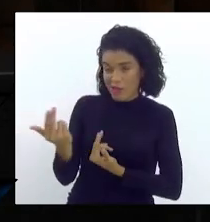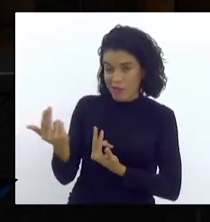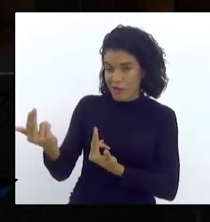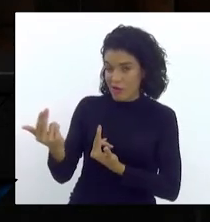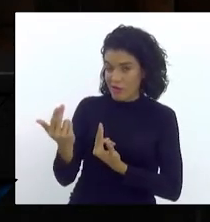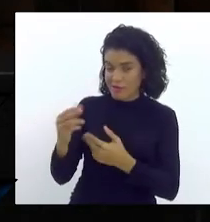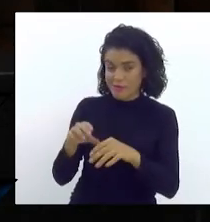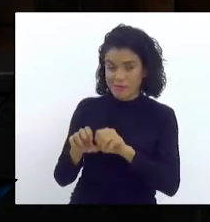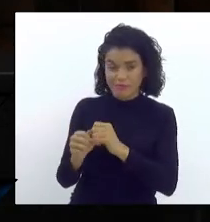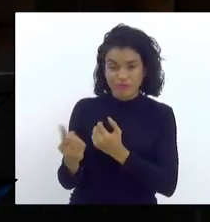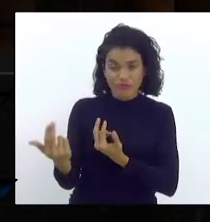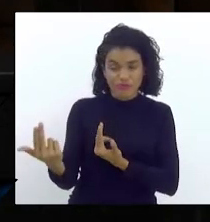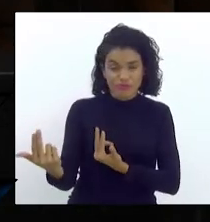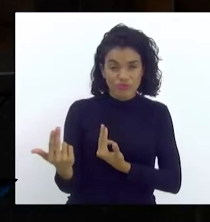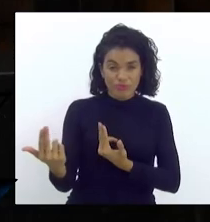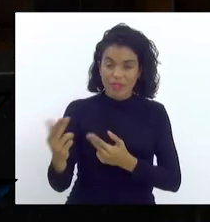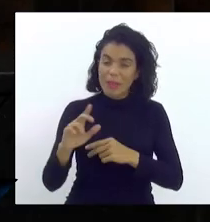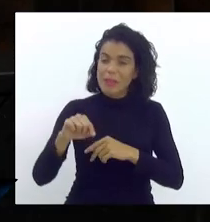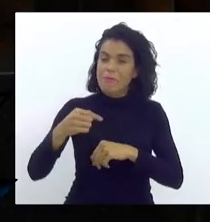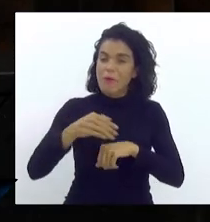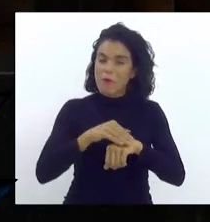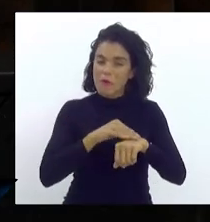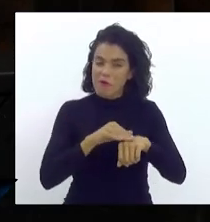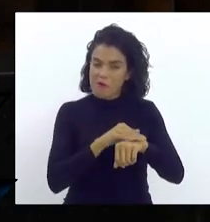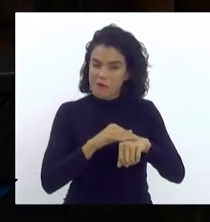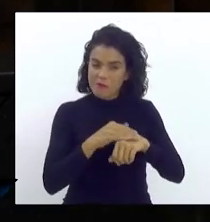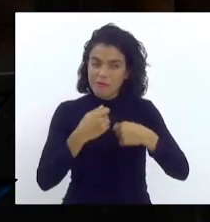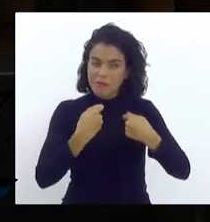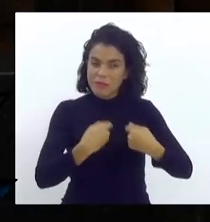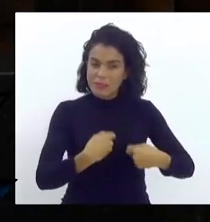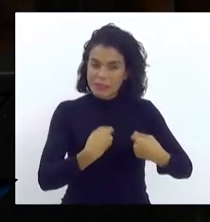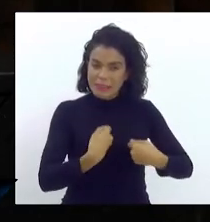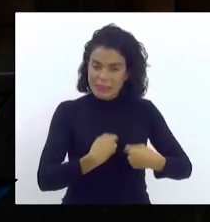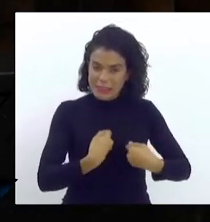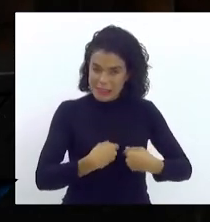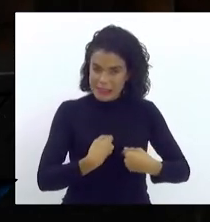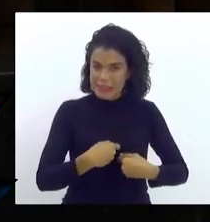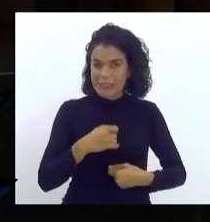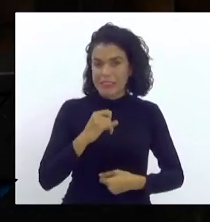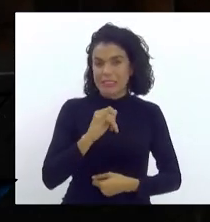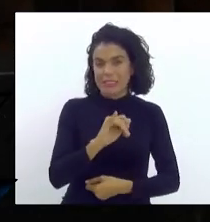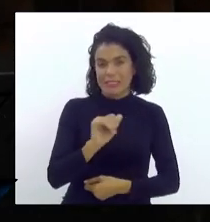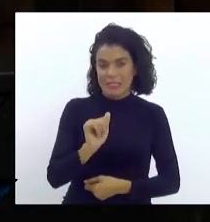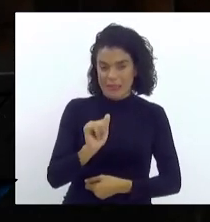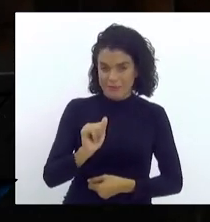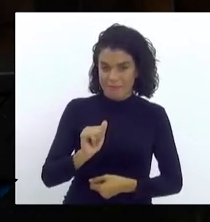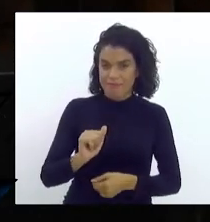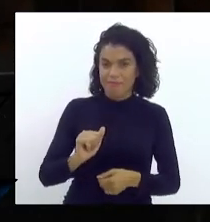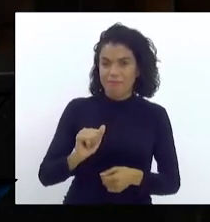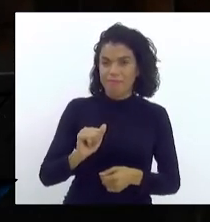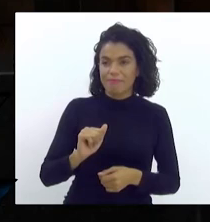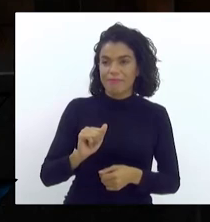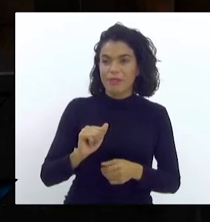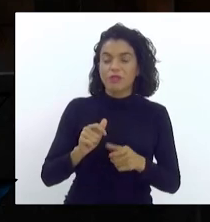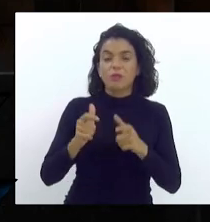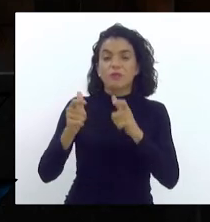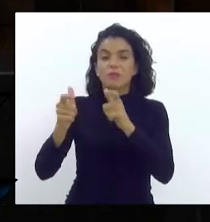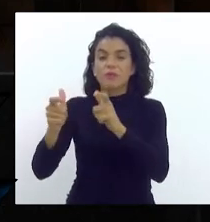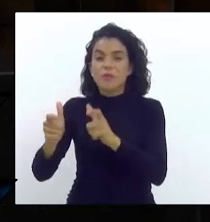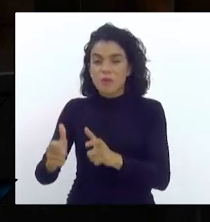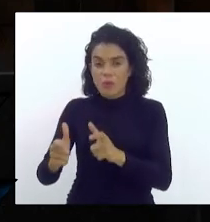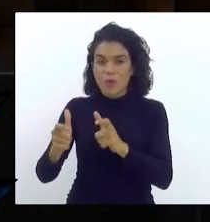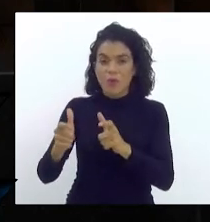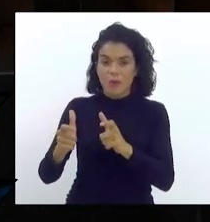aliás. Depois eu quero falar com ele sobre uma demanda que temos na IAA, sobre o local onde eles estão